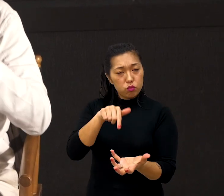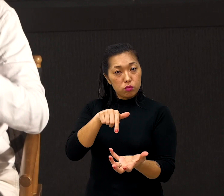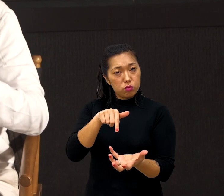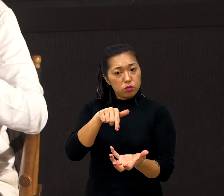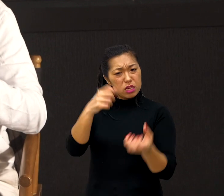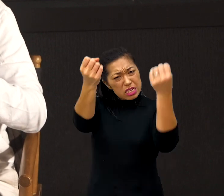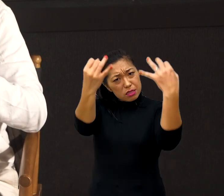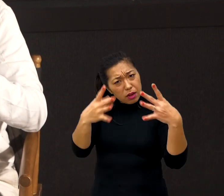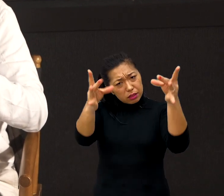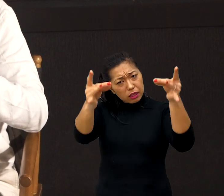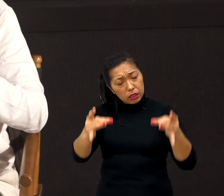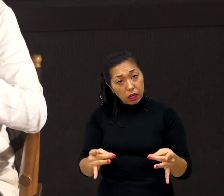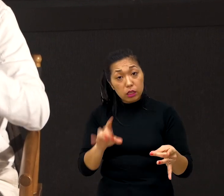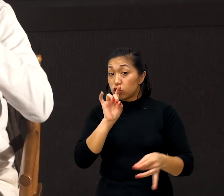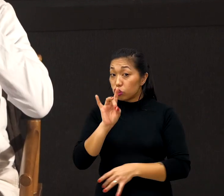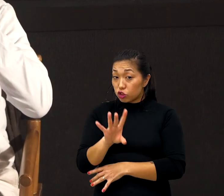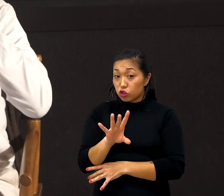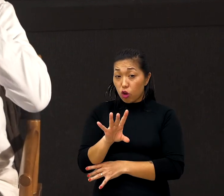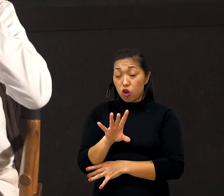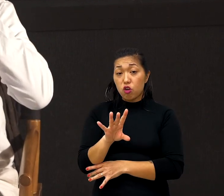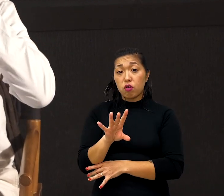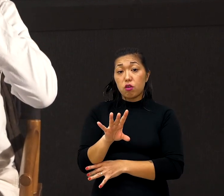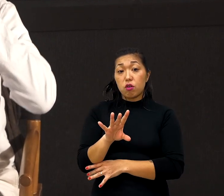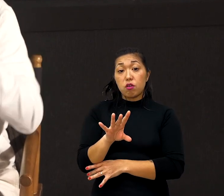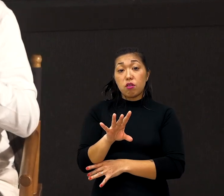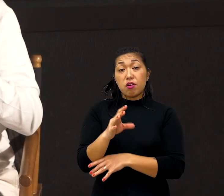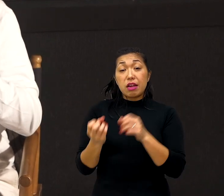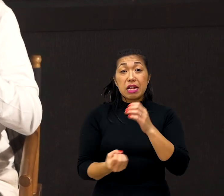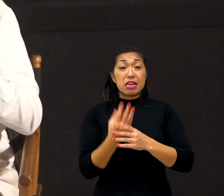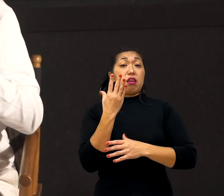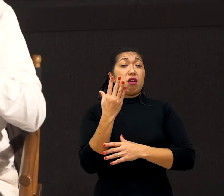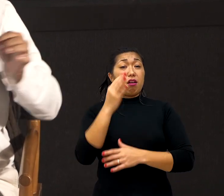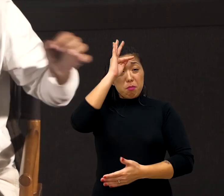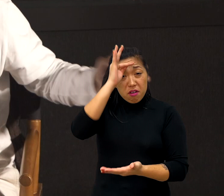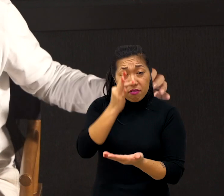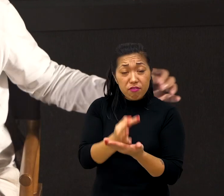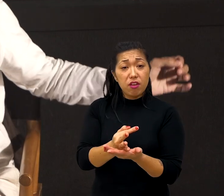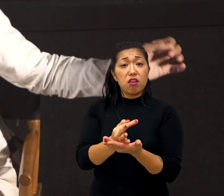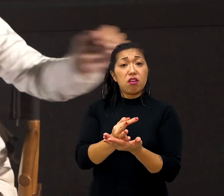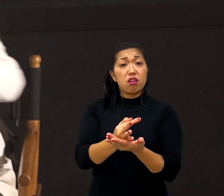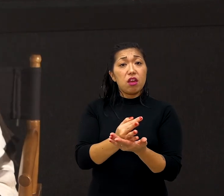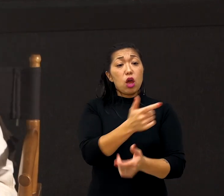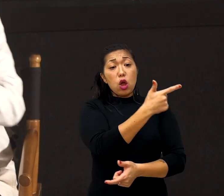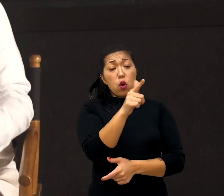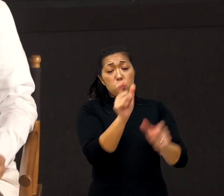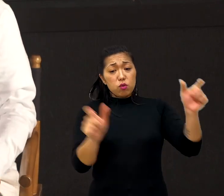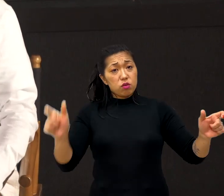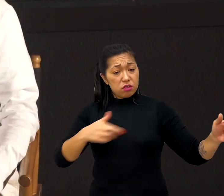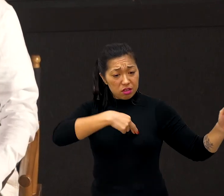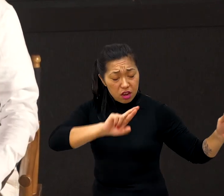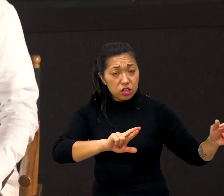ser explicado por aquilo que foi constituir uma fé totalitária de eliminação de todos os